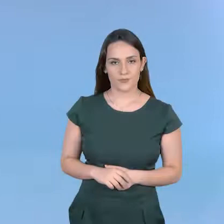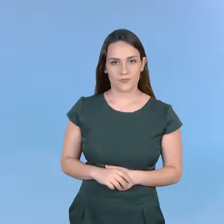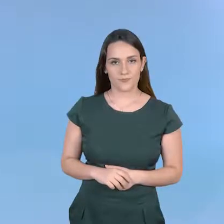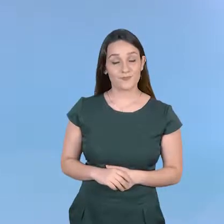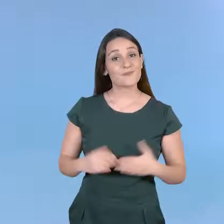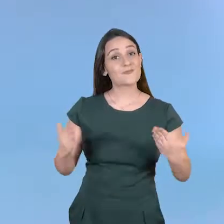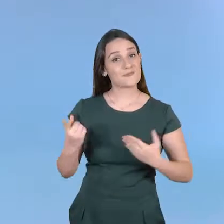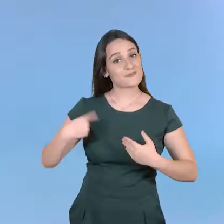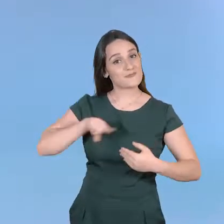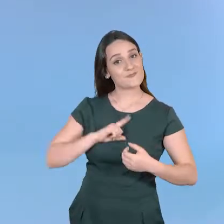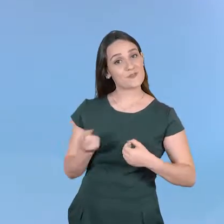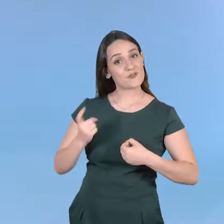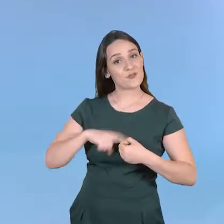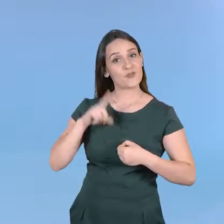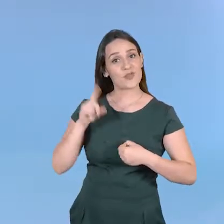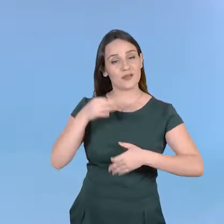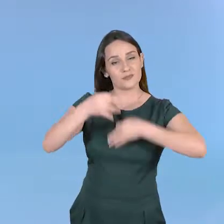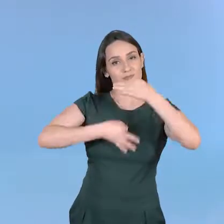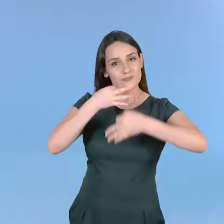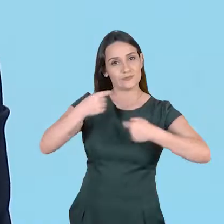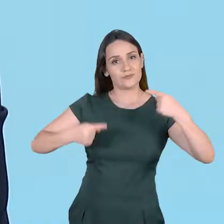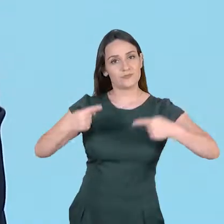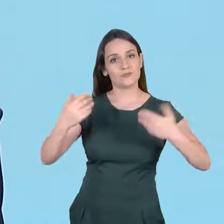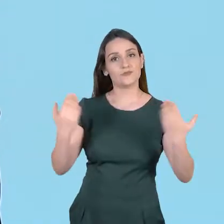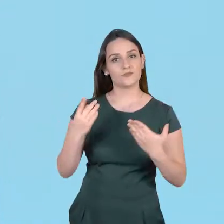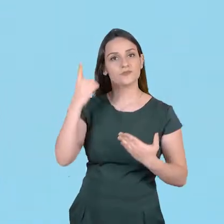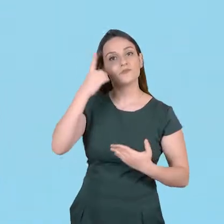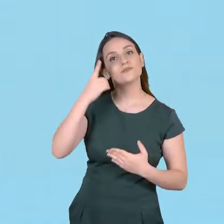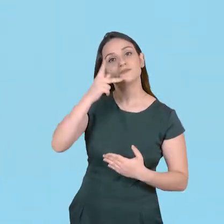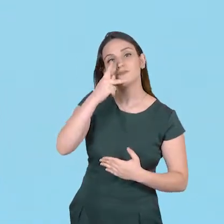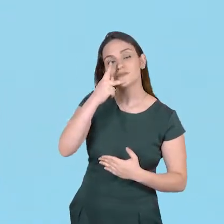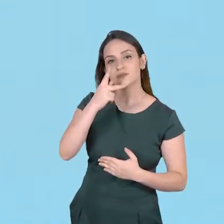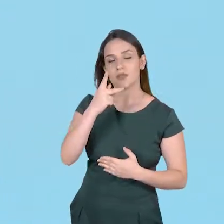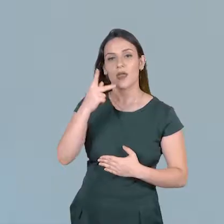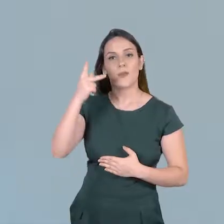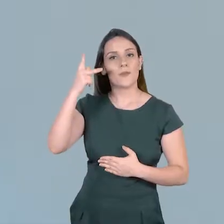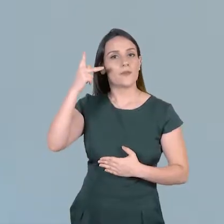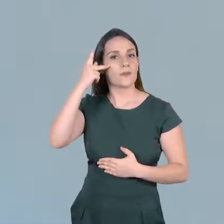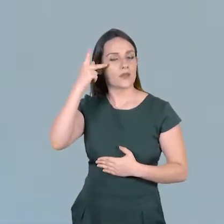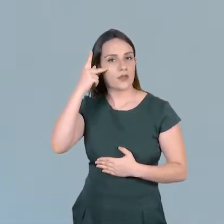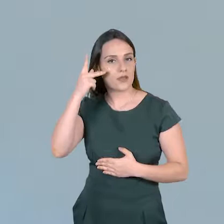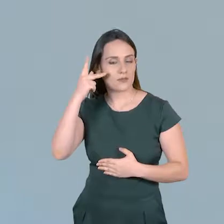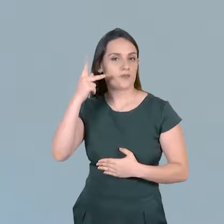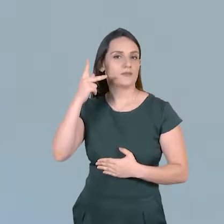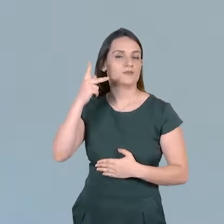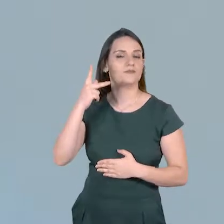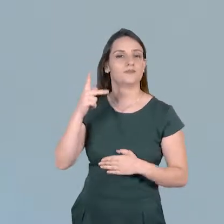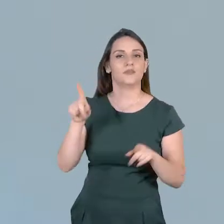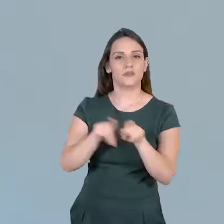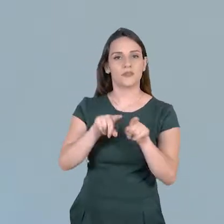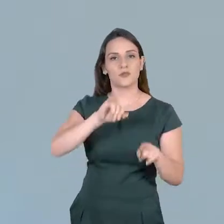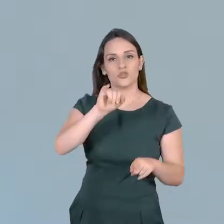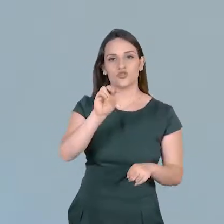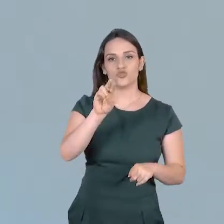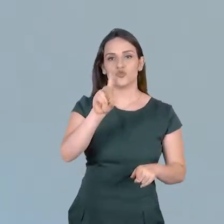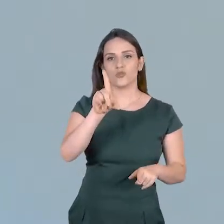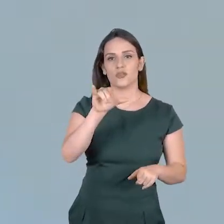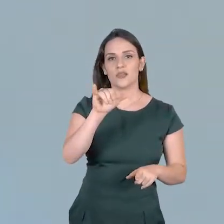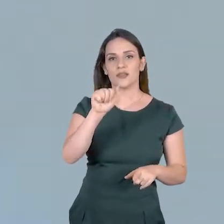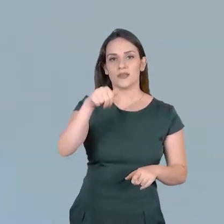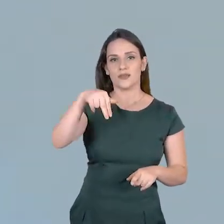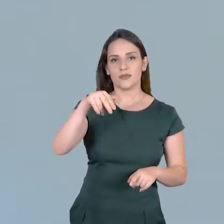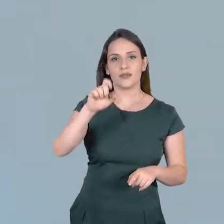Estamos de volta com considerações, conversando hoje com o deputado Pedro Kemp e com a doutora Juliane Penteado Santana, especialista em